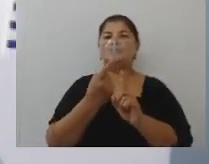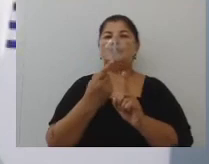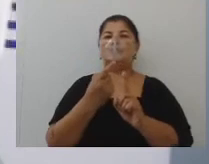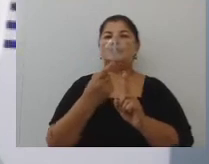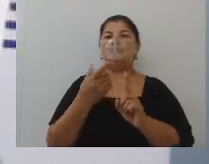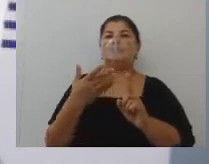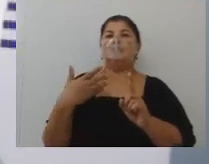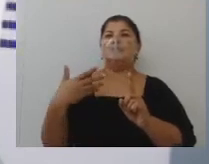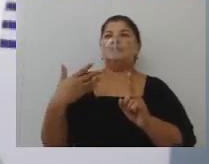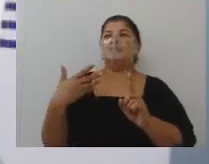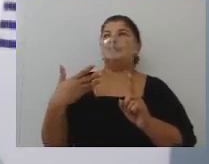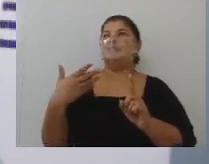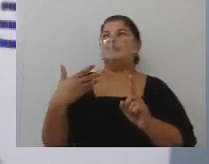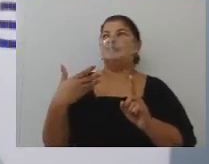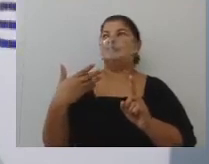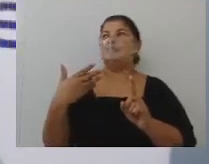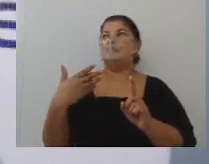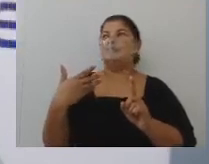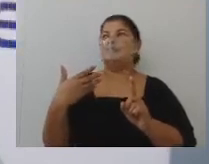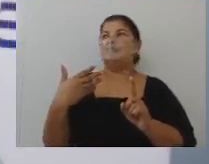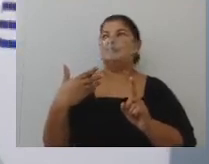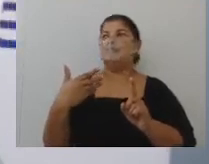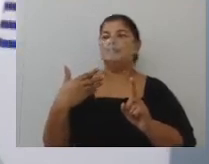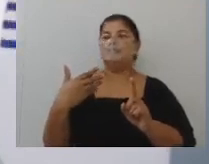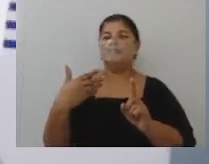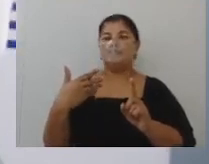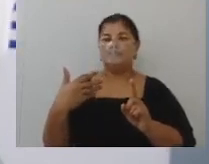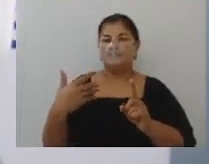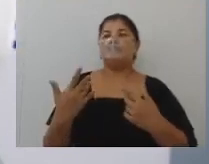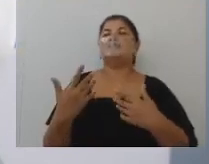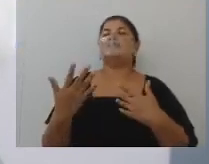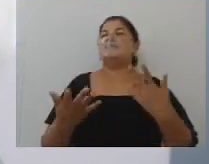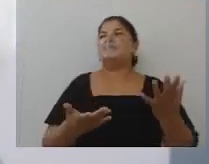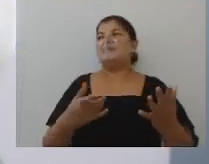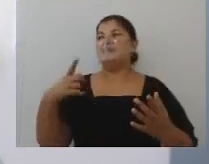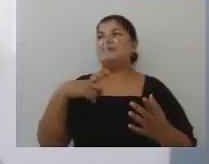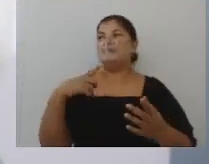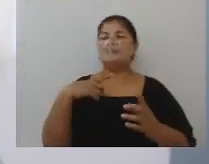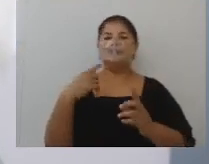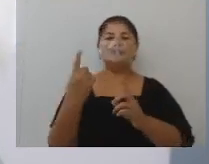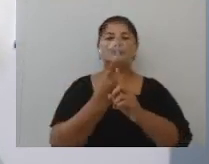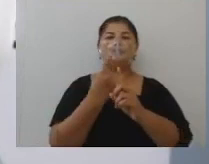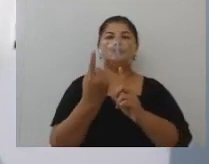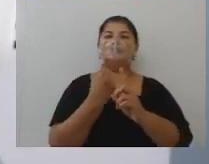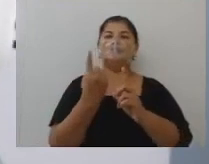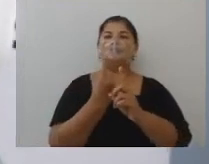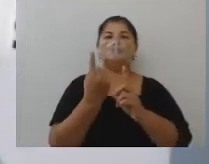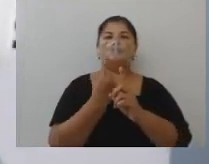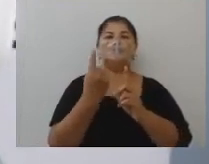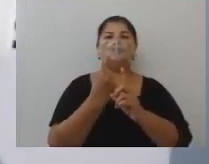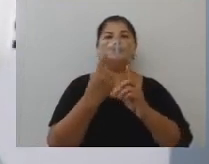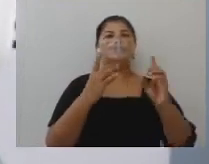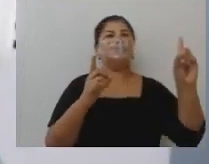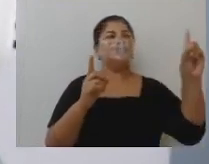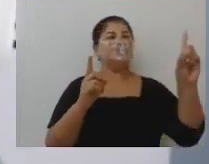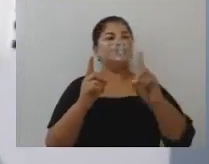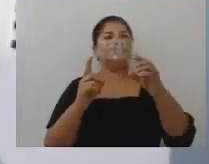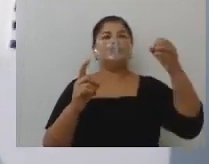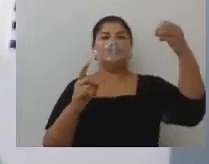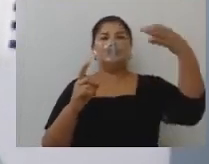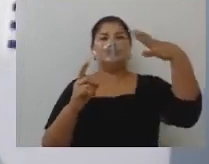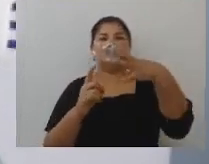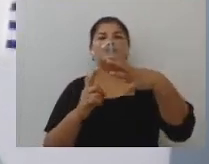sendo absorvido, gera uma diferença de pressão e eu tenho um catavento que funciona apenas com energia